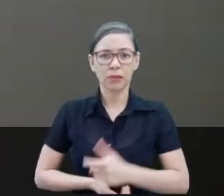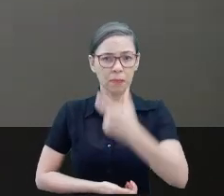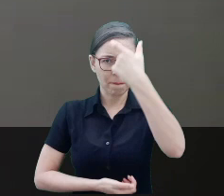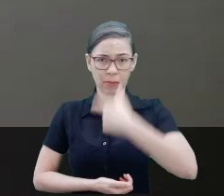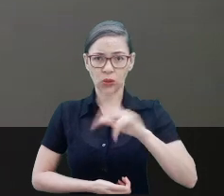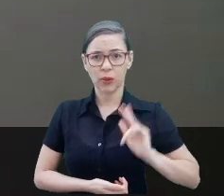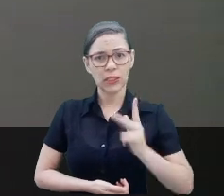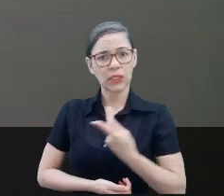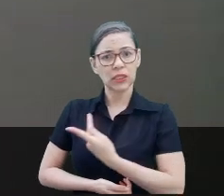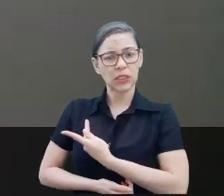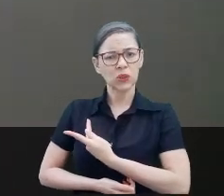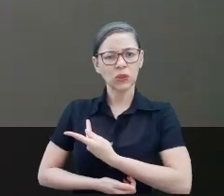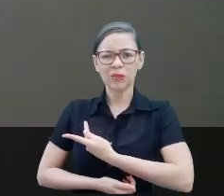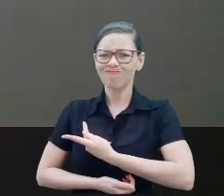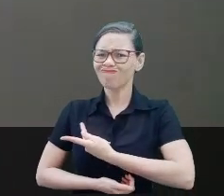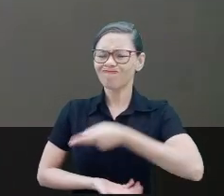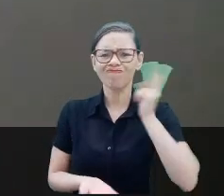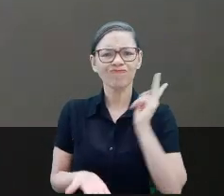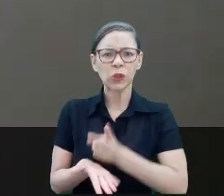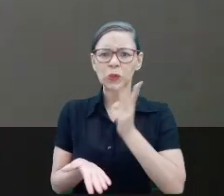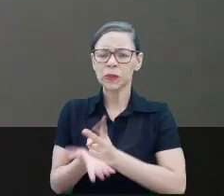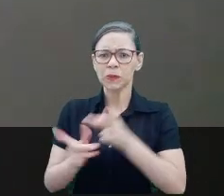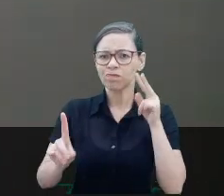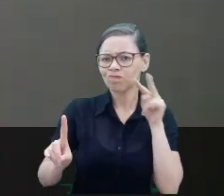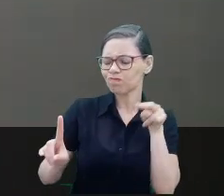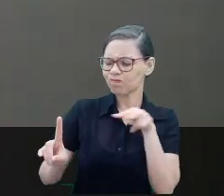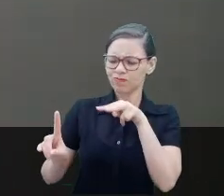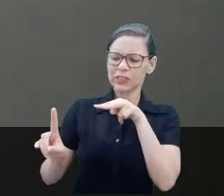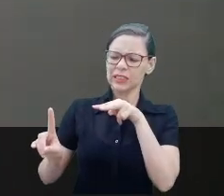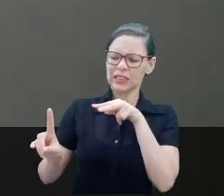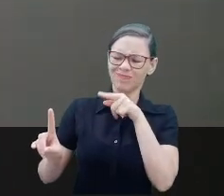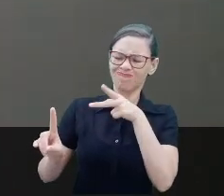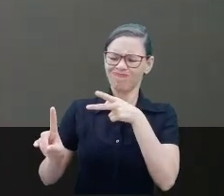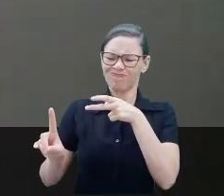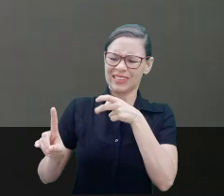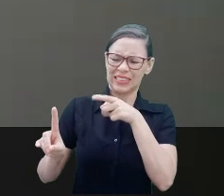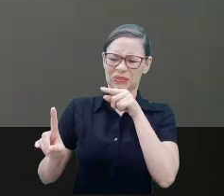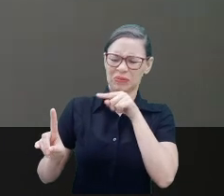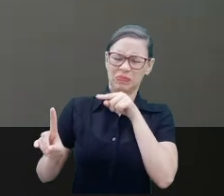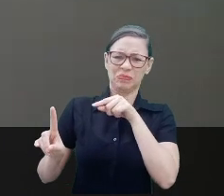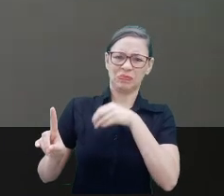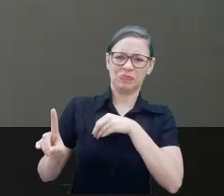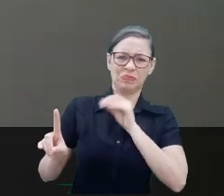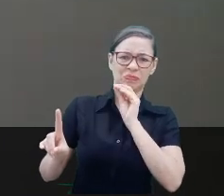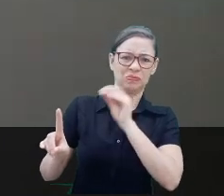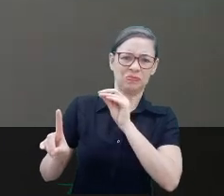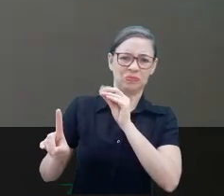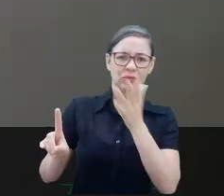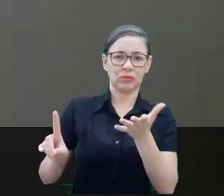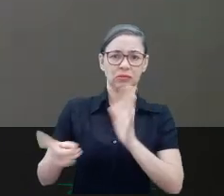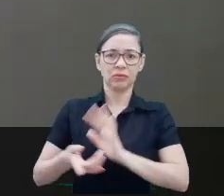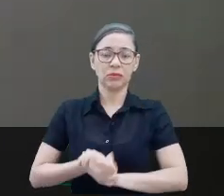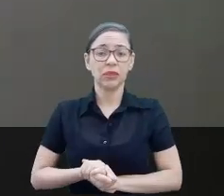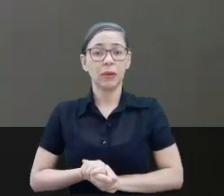dá porque as pessoas trans ainda são vistas como uma patologia, ainda existe a patologização